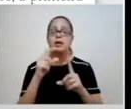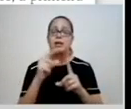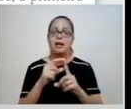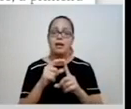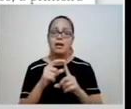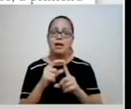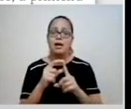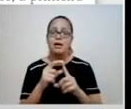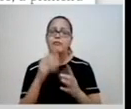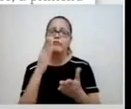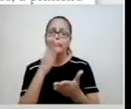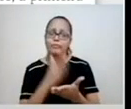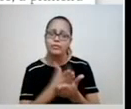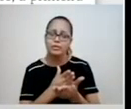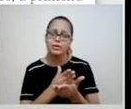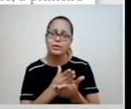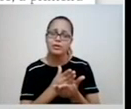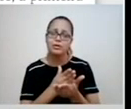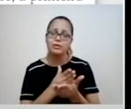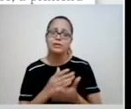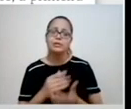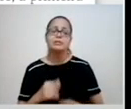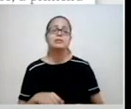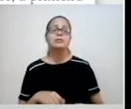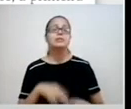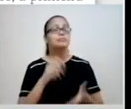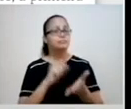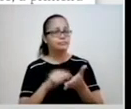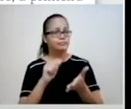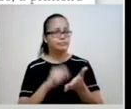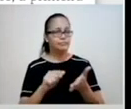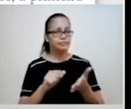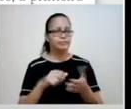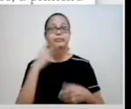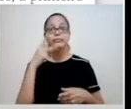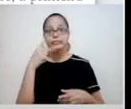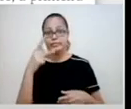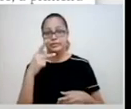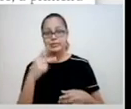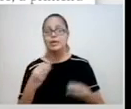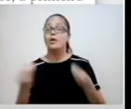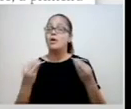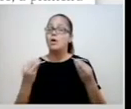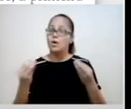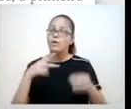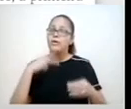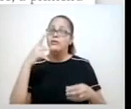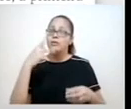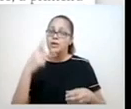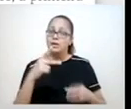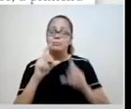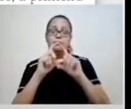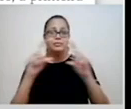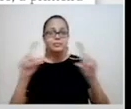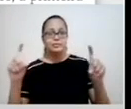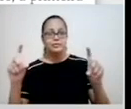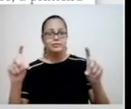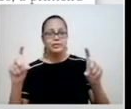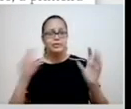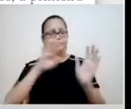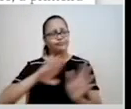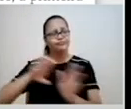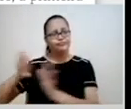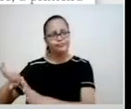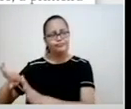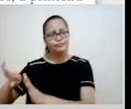cortadas, vocês observaram? Ela vai falar uma coisa, para, e é uma professora que está dizendo. Quantas vezes nós não falamos uma frase, não fica muito boa, a gente larga aquela frase para